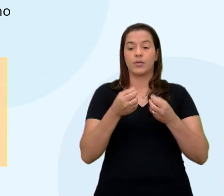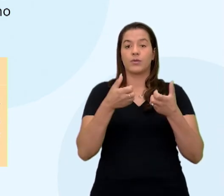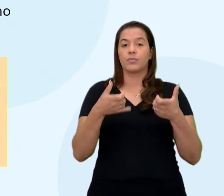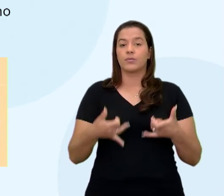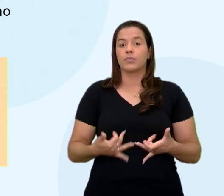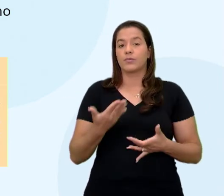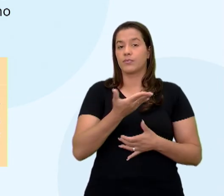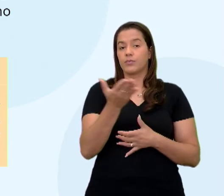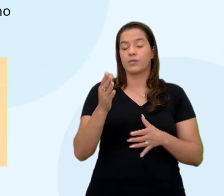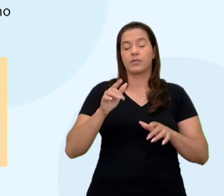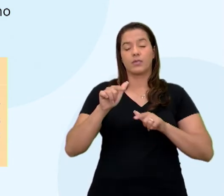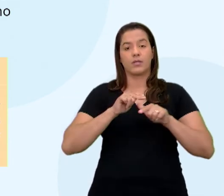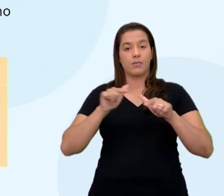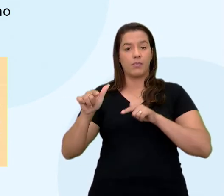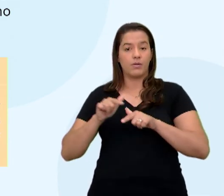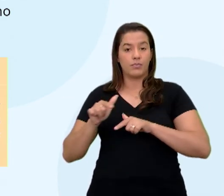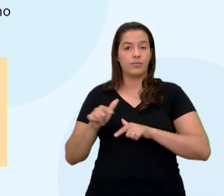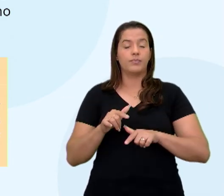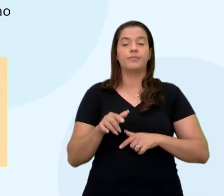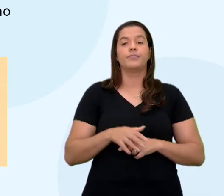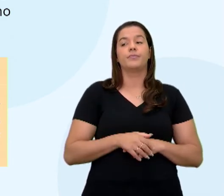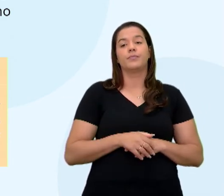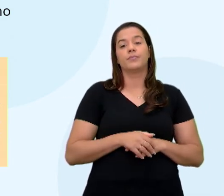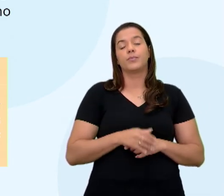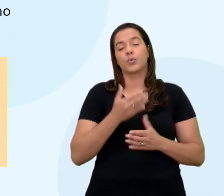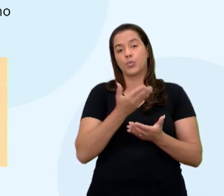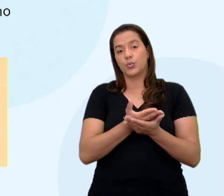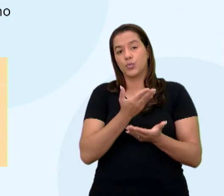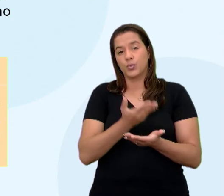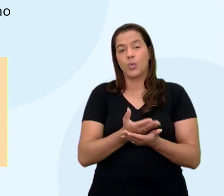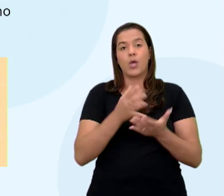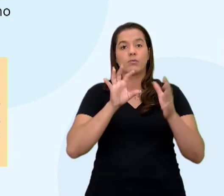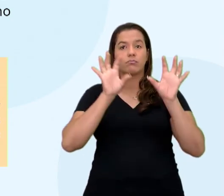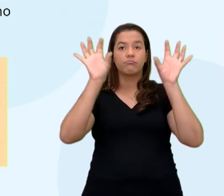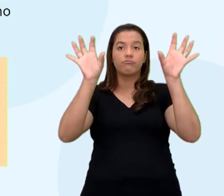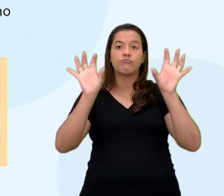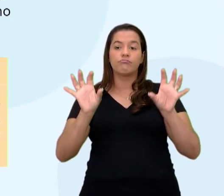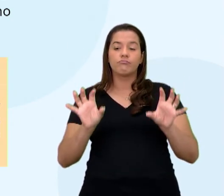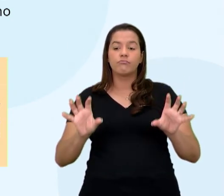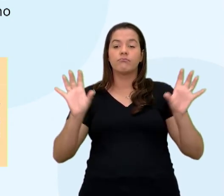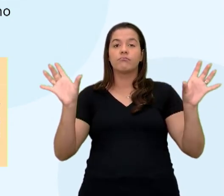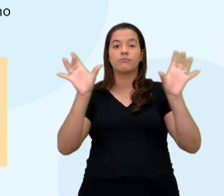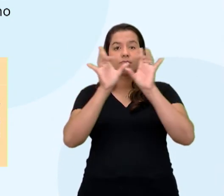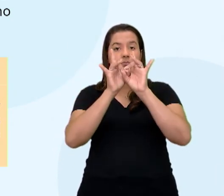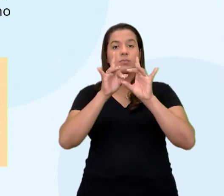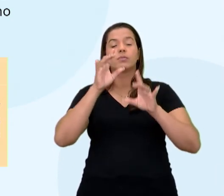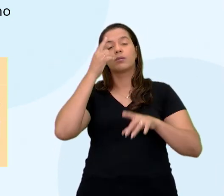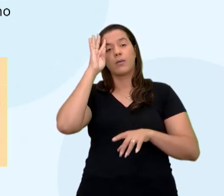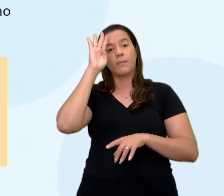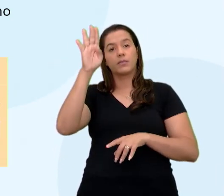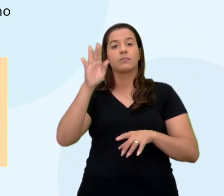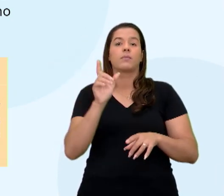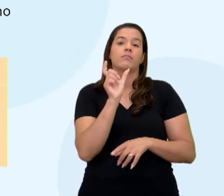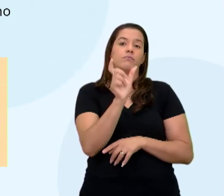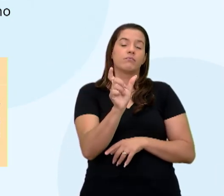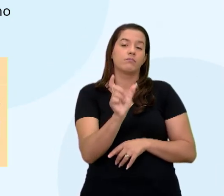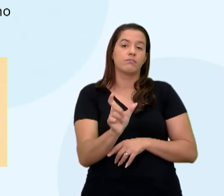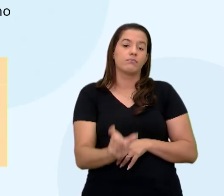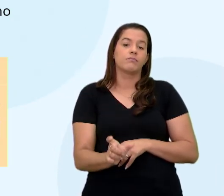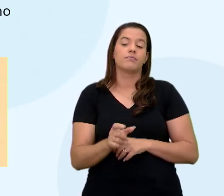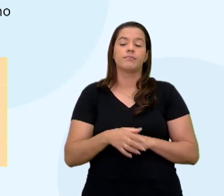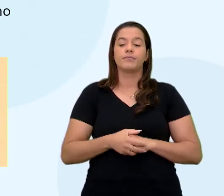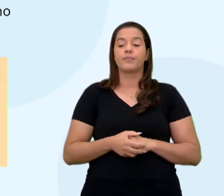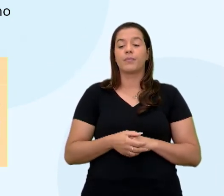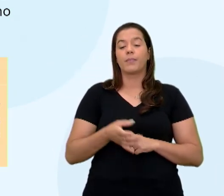conhecimentos trabalhados, né? Produzo aí individualmente um mapa mental que pode ser elaborado por meio de ferramentas digitais ou